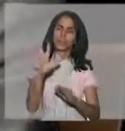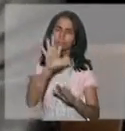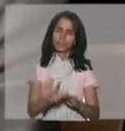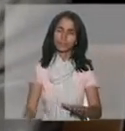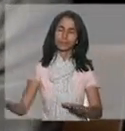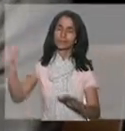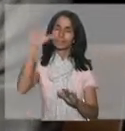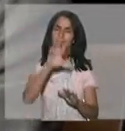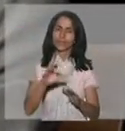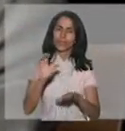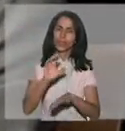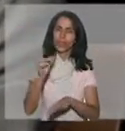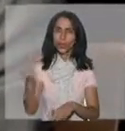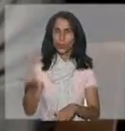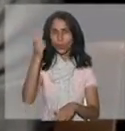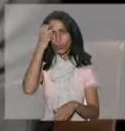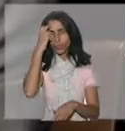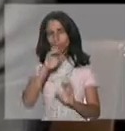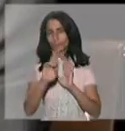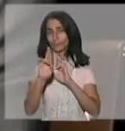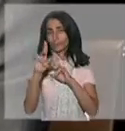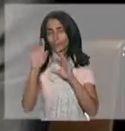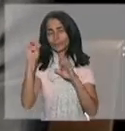diversas culturas né